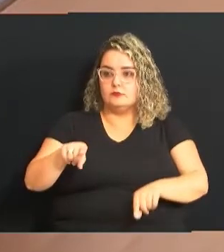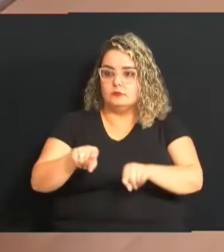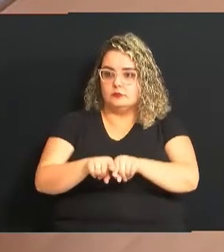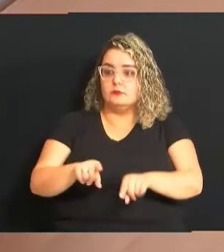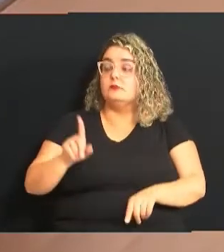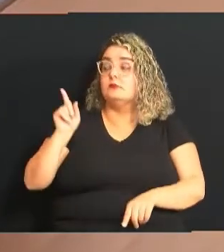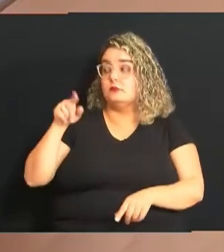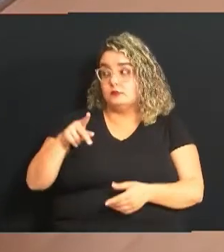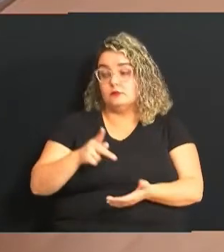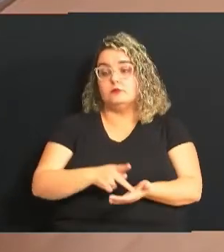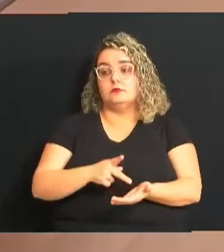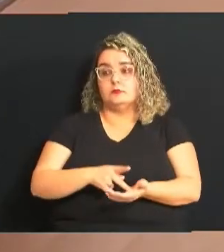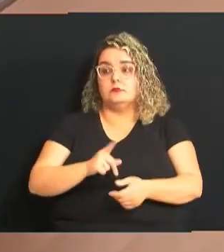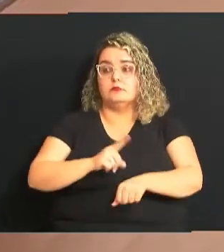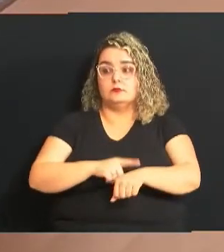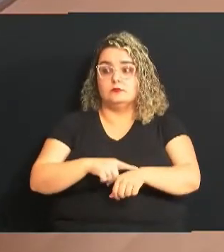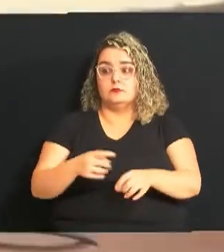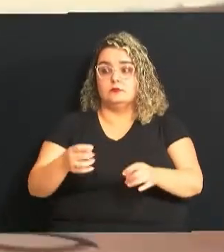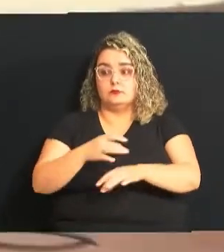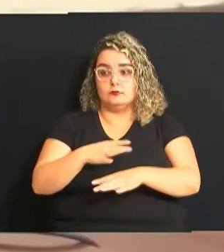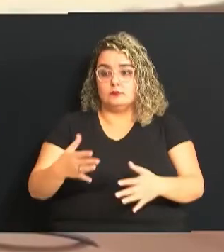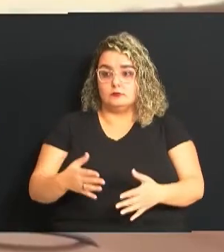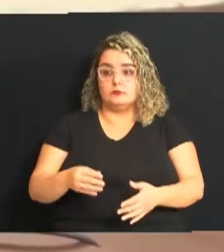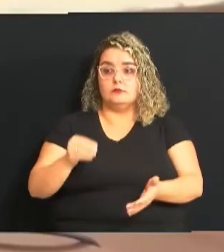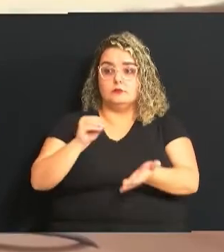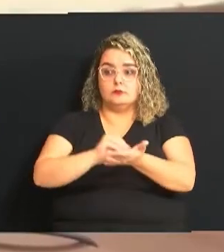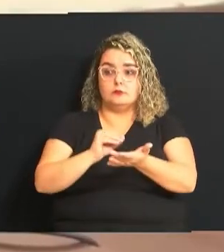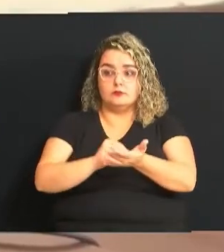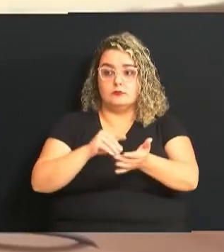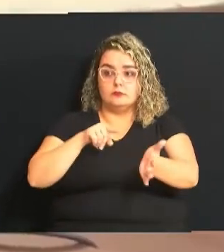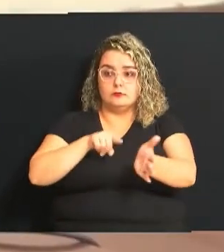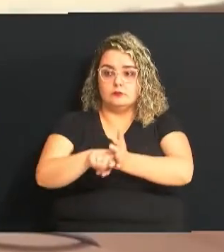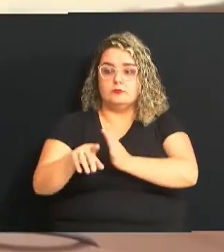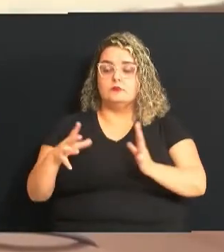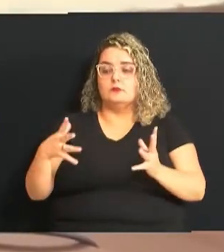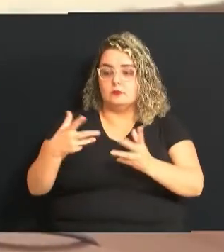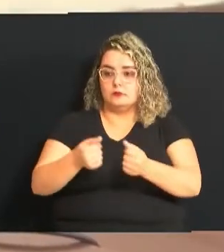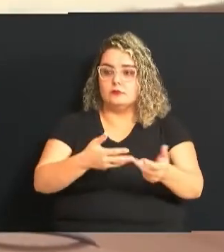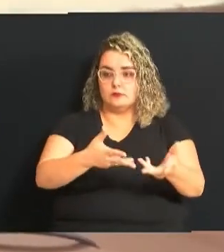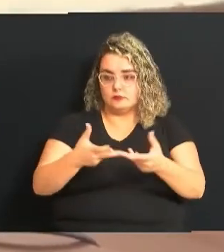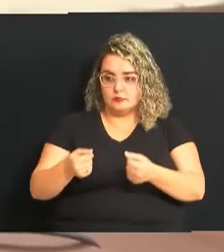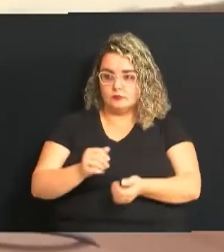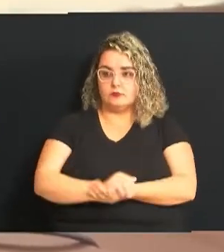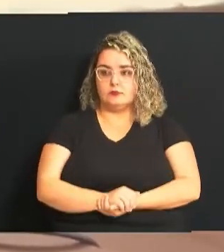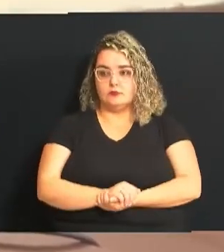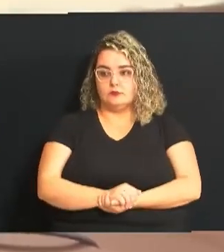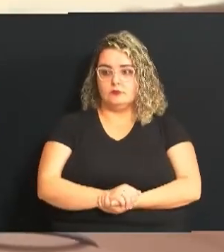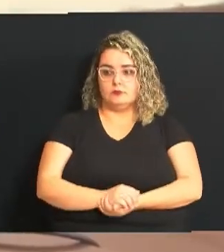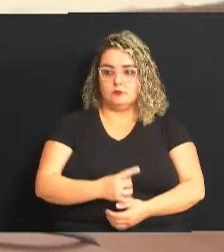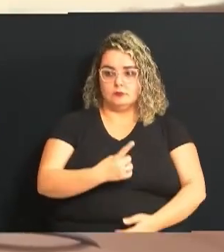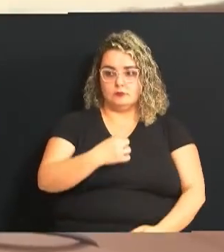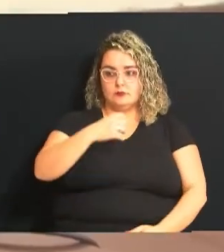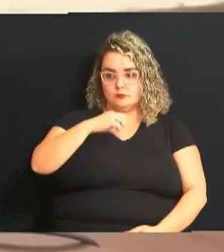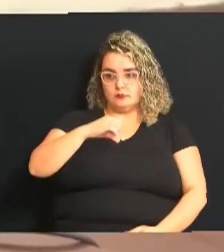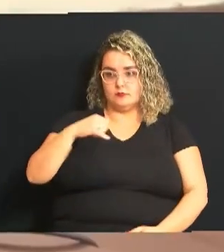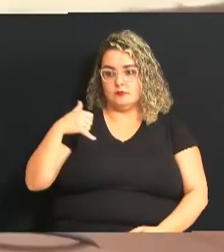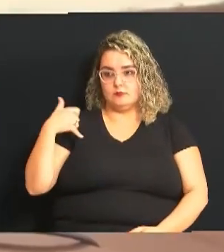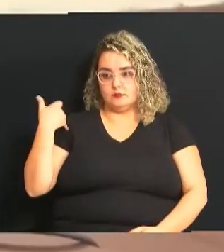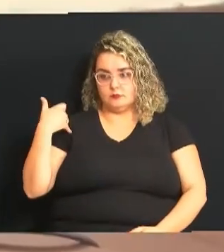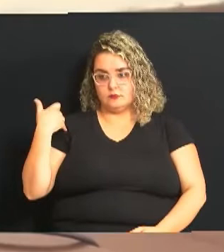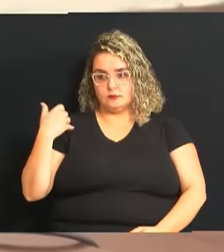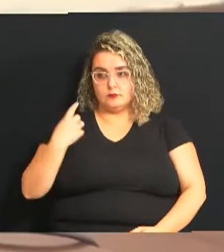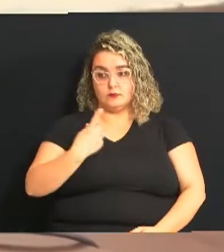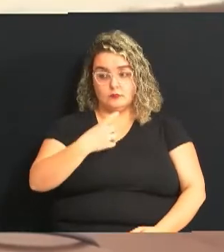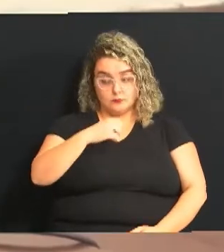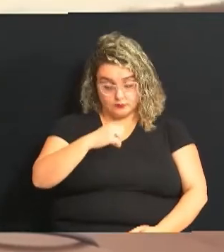Olha, nosso tempo está acabando, eu vou fazer uma última pergunta a todos os convidados. 19 anos do Estatuto do